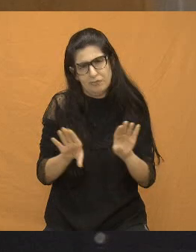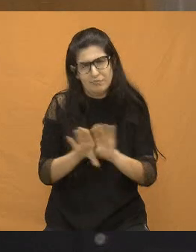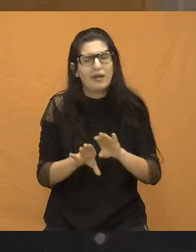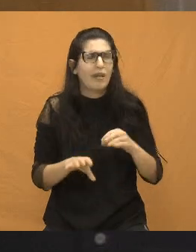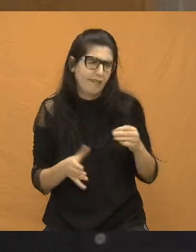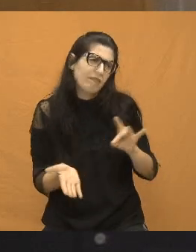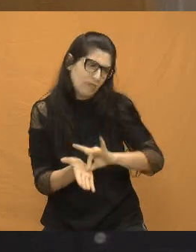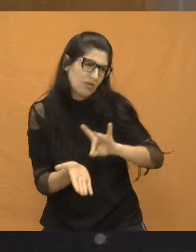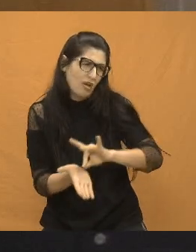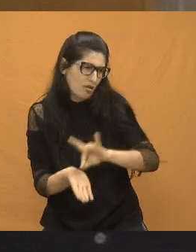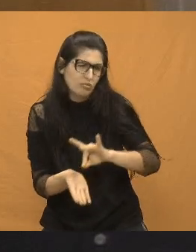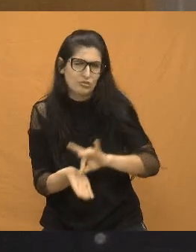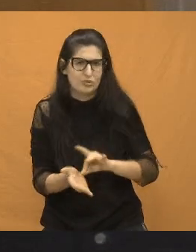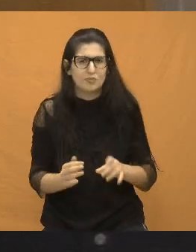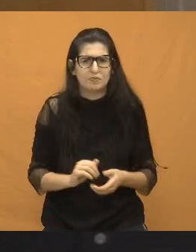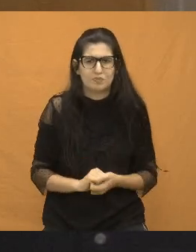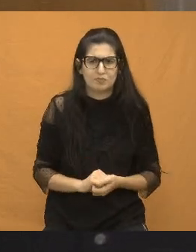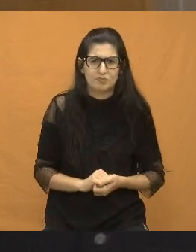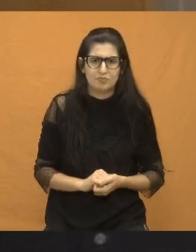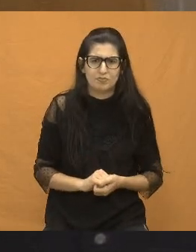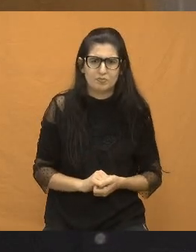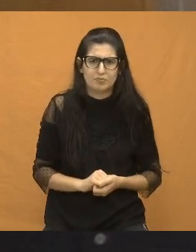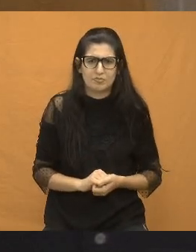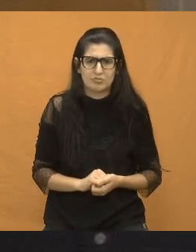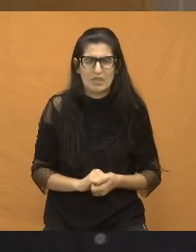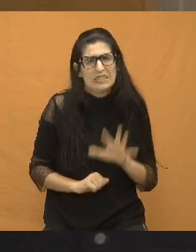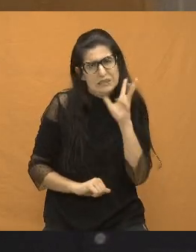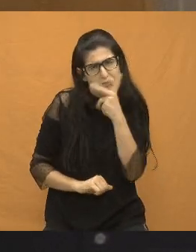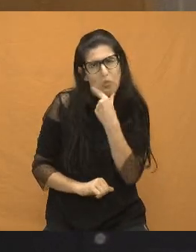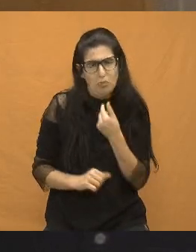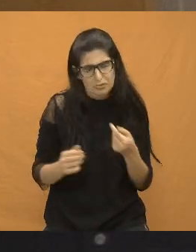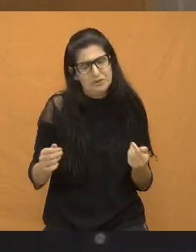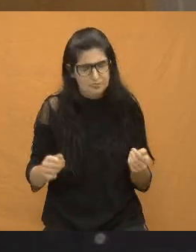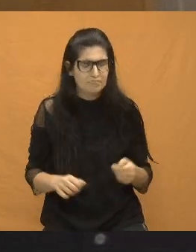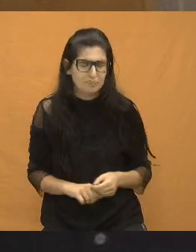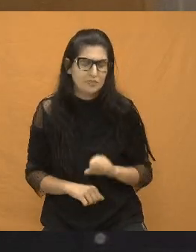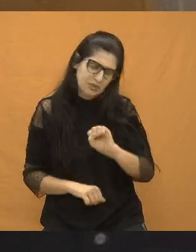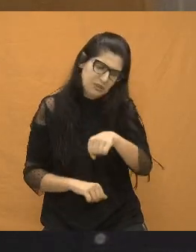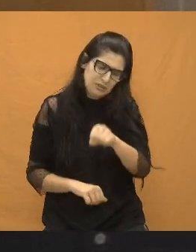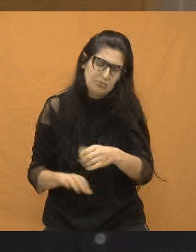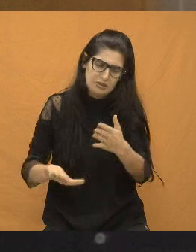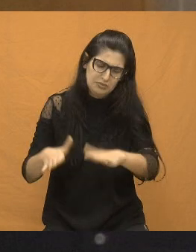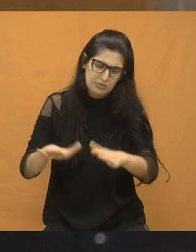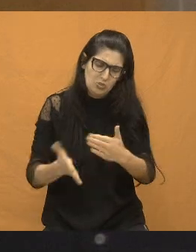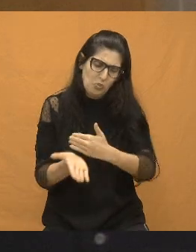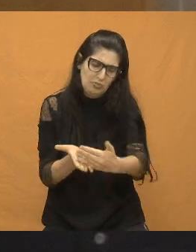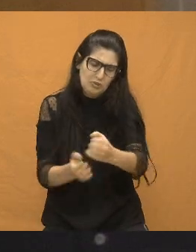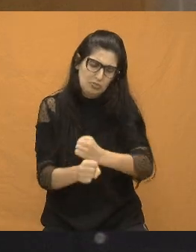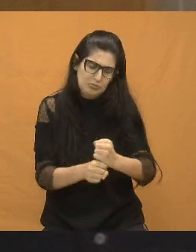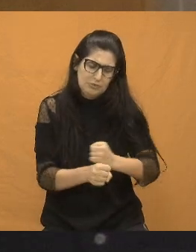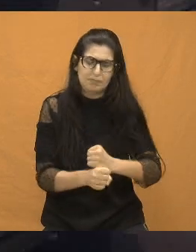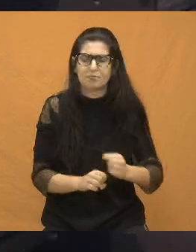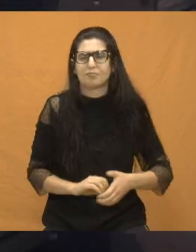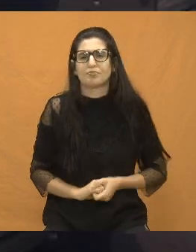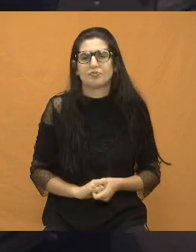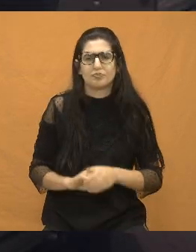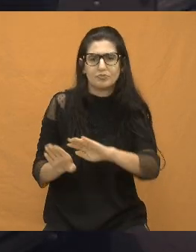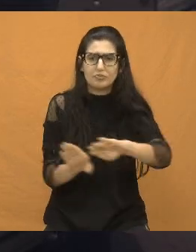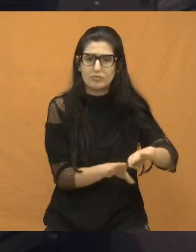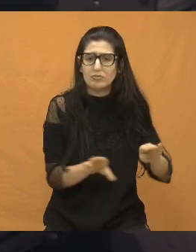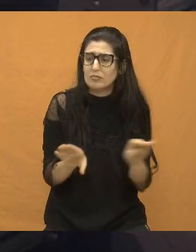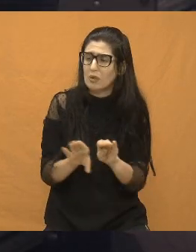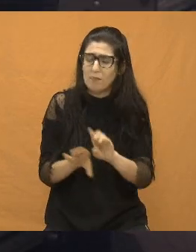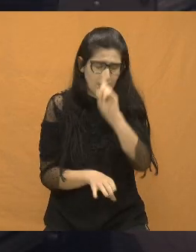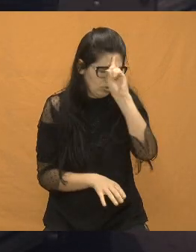essa informação. Então, pode ocorrer alguns ordinários também. E a outra questão também que eu gostaria de tirar, aí é